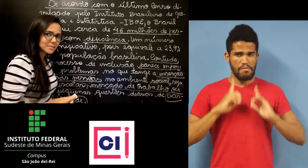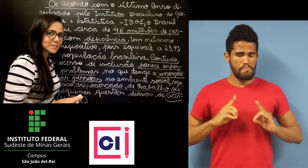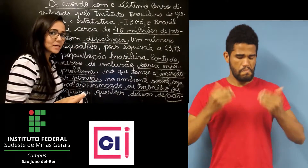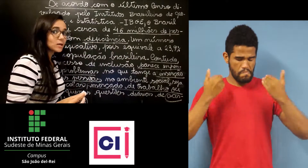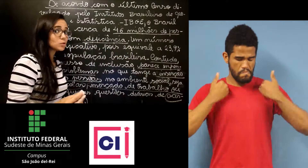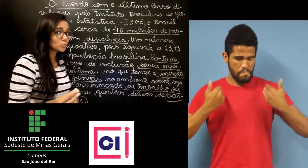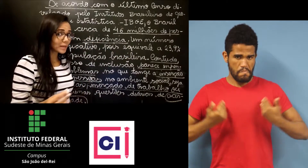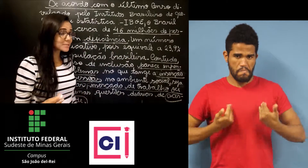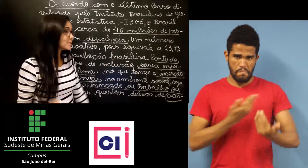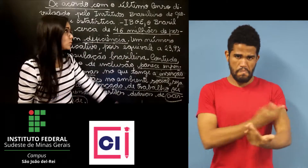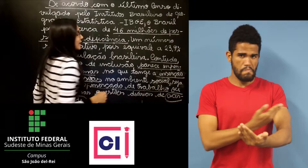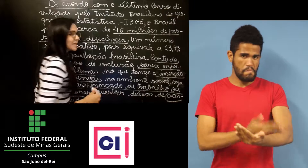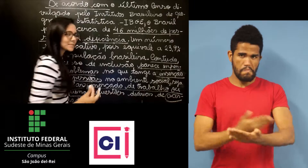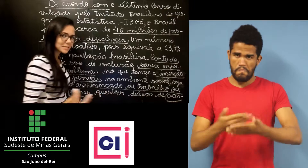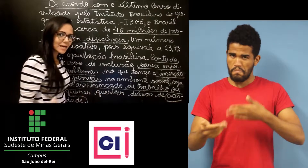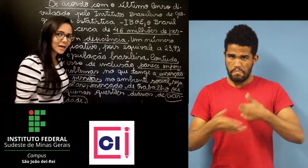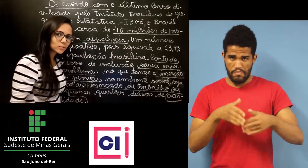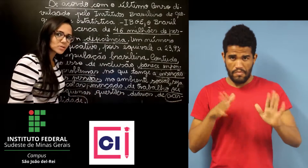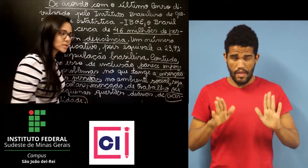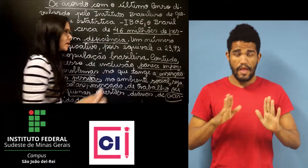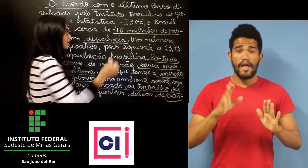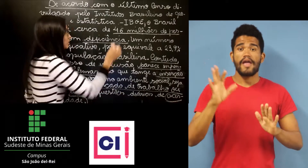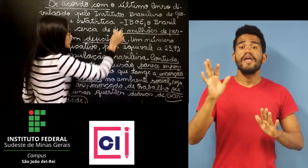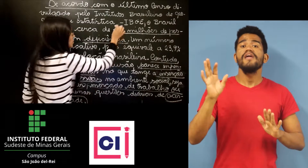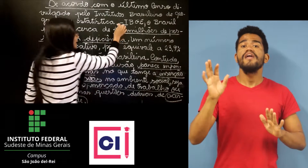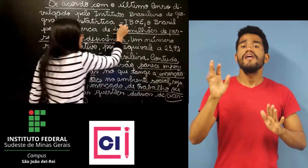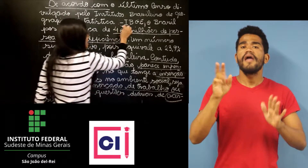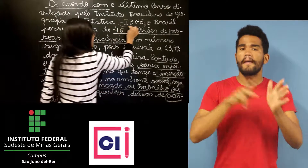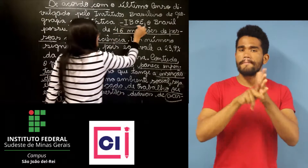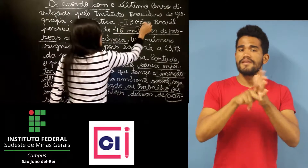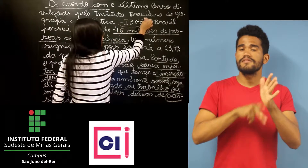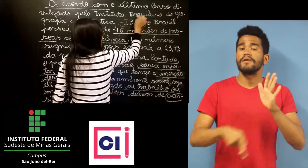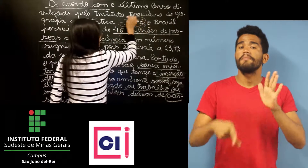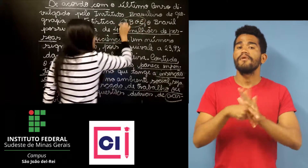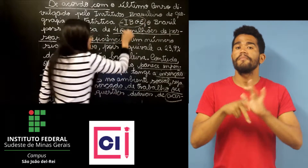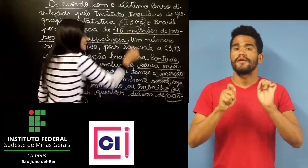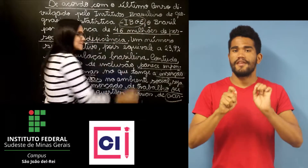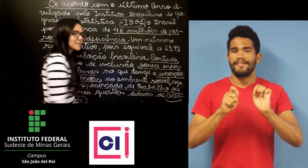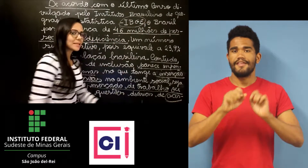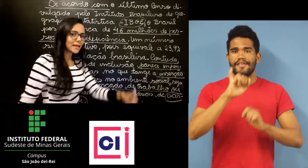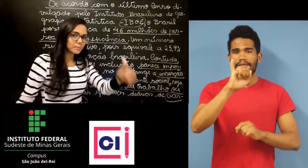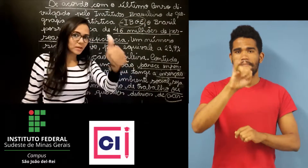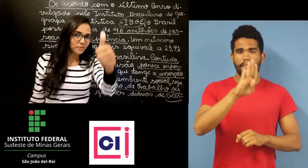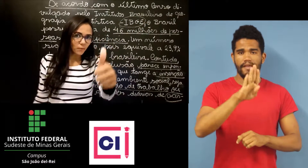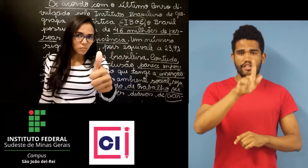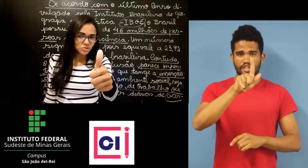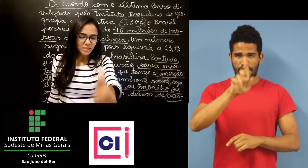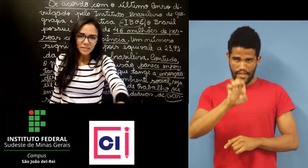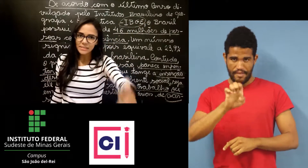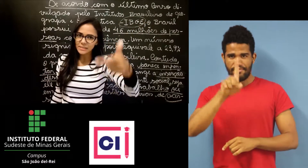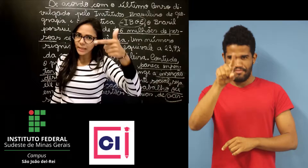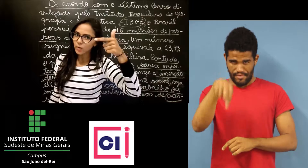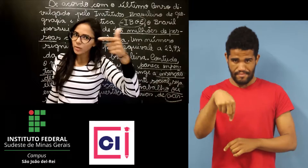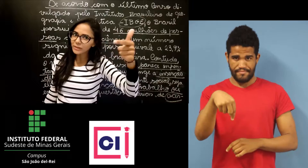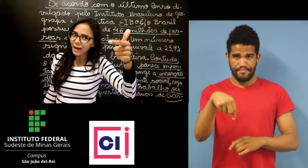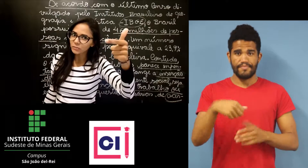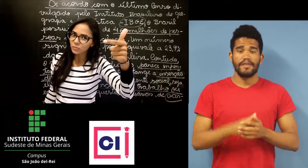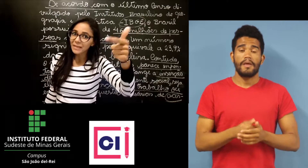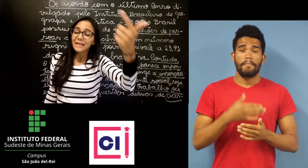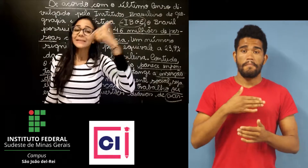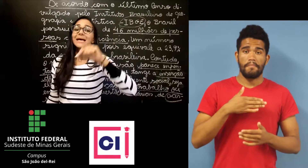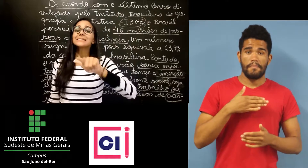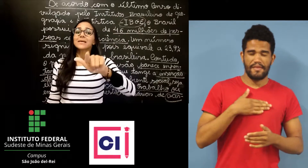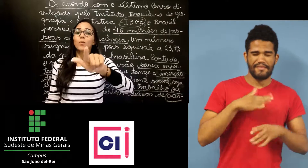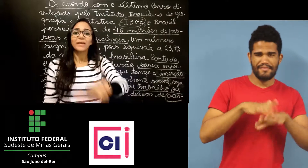deficiência no Brasil. E esse dado é de quem? Do IBGE, citei a minha fonte e citei o meu